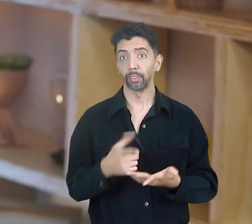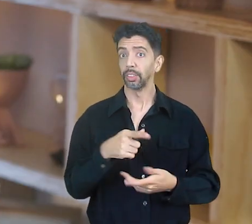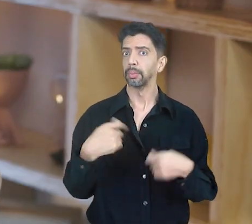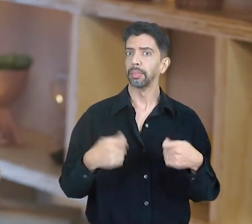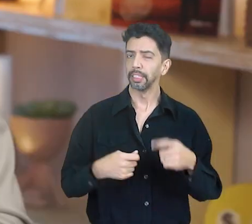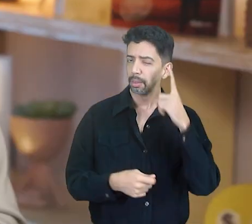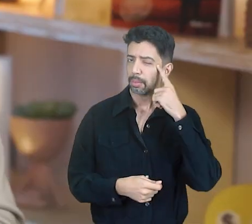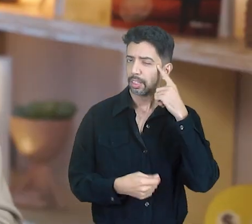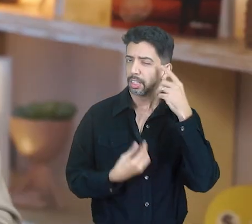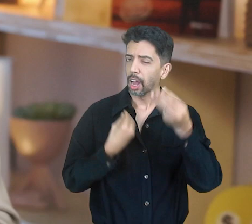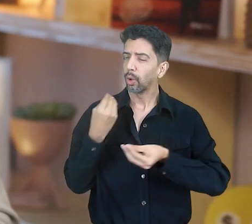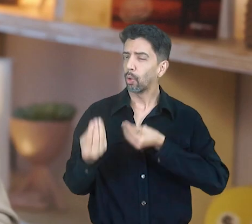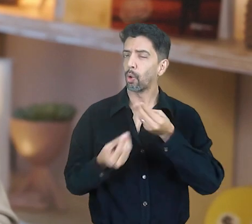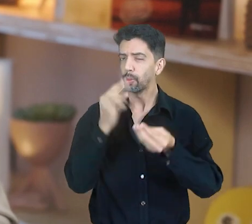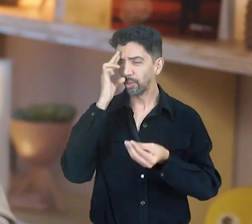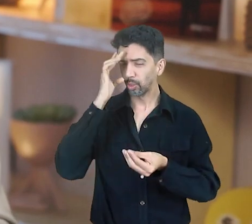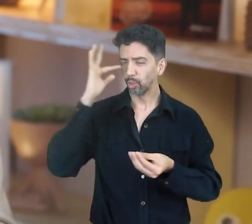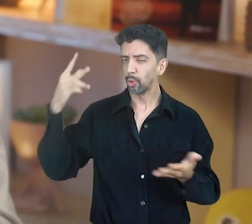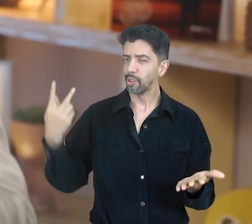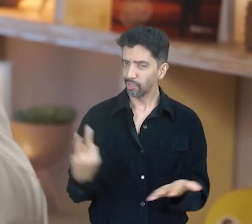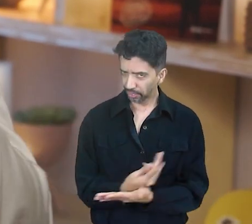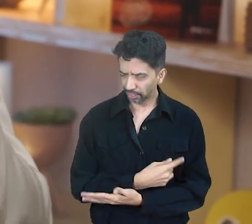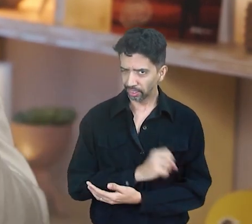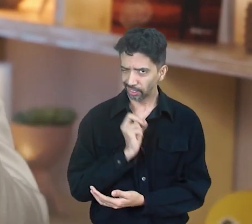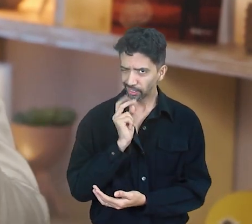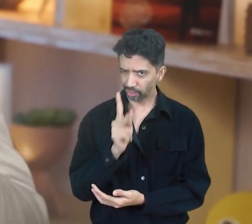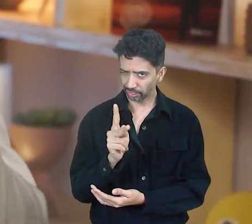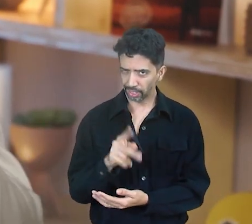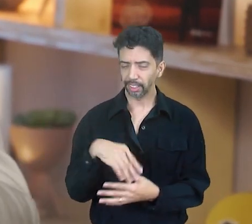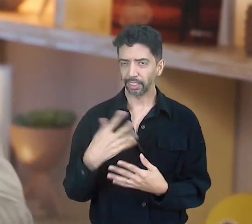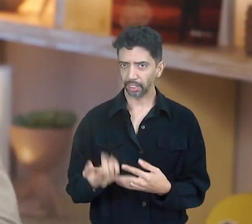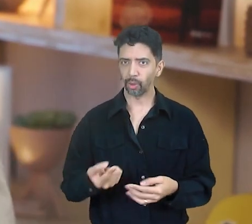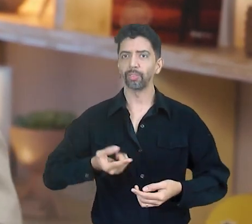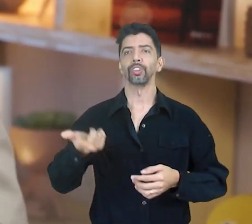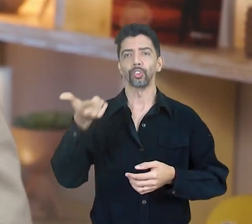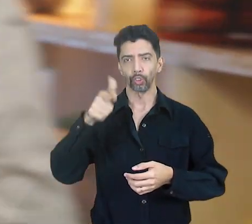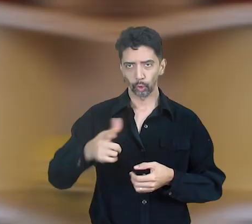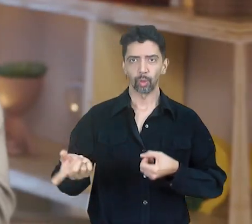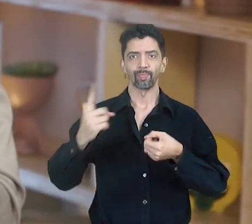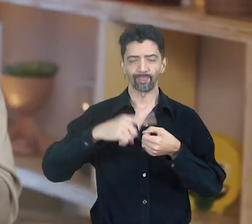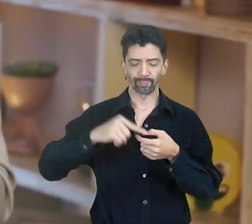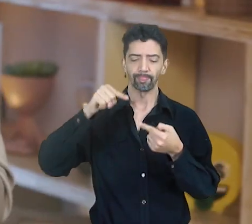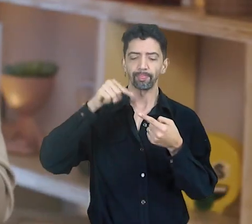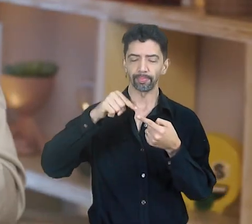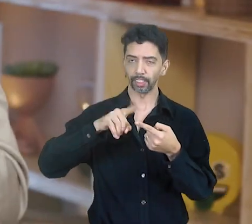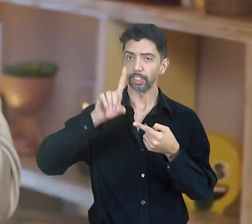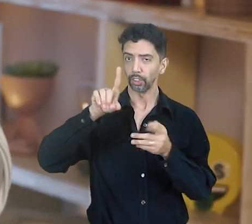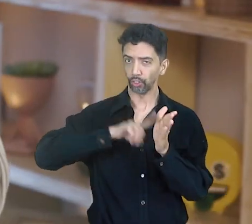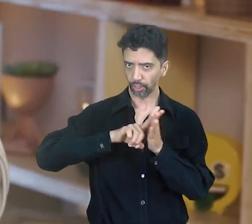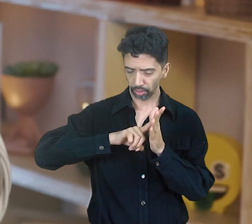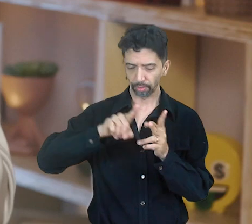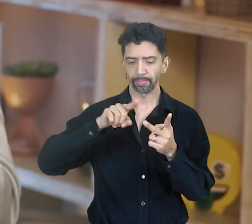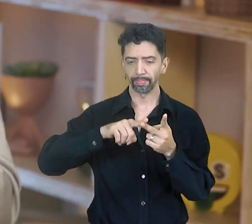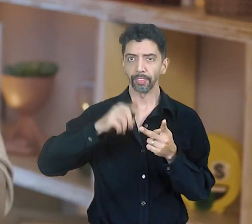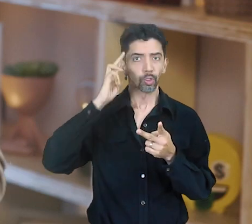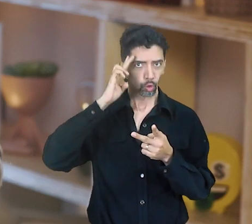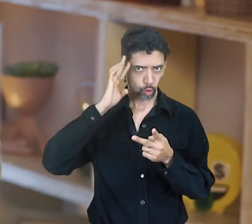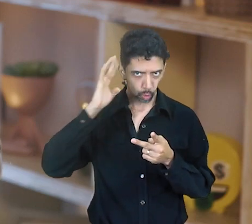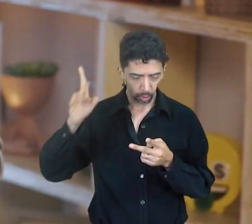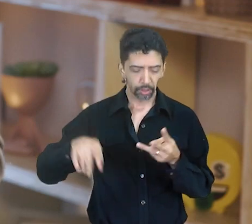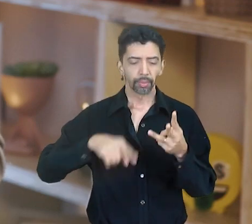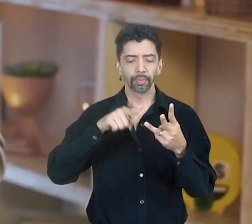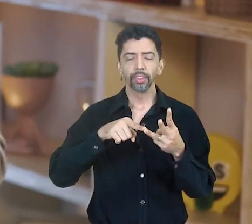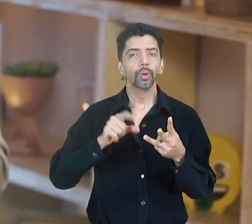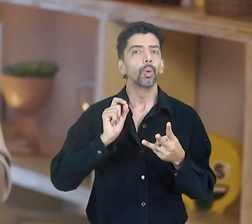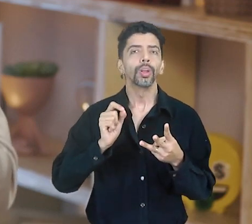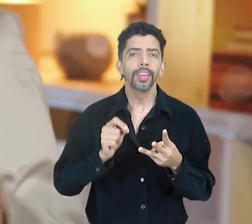de você realmente priorizar o caminho para a realização desses sonhos. O terceiro passo, depois de um diagnóstico e de